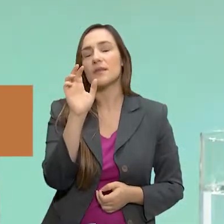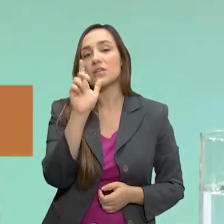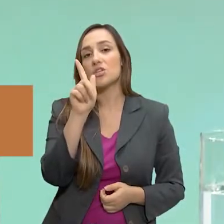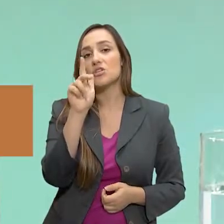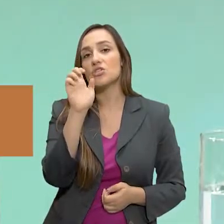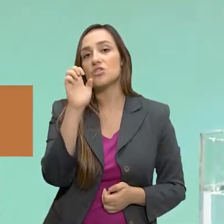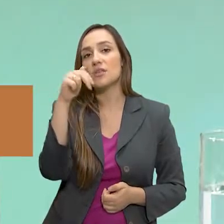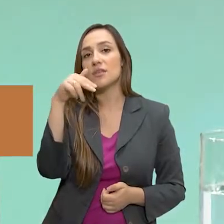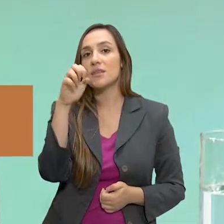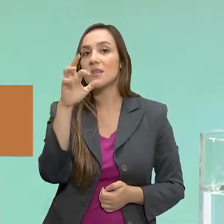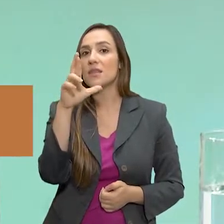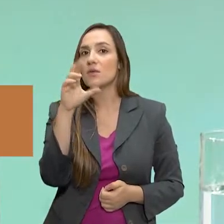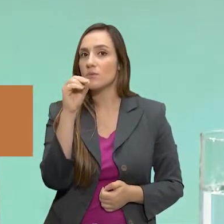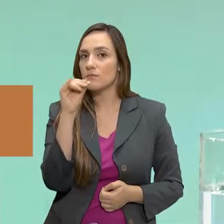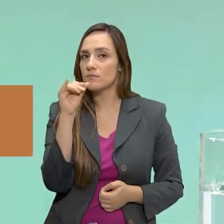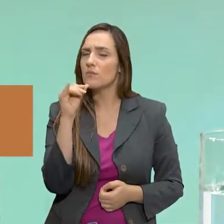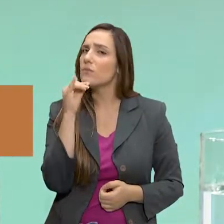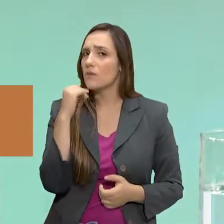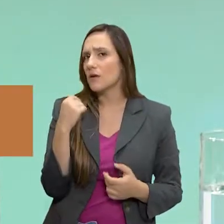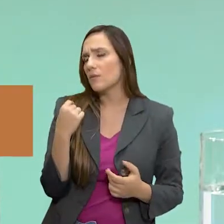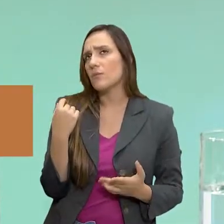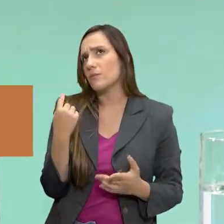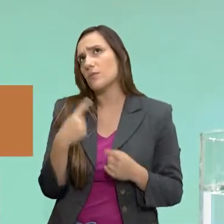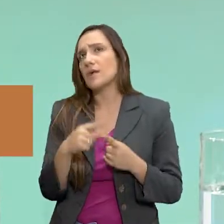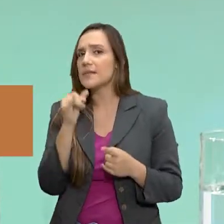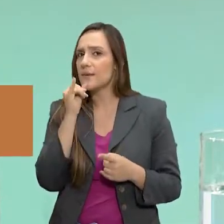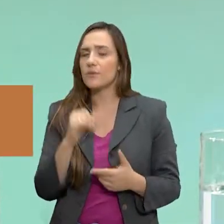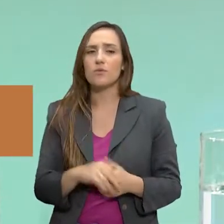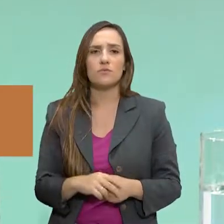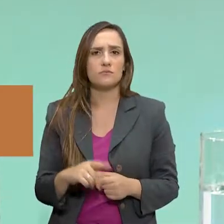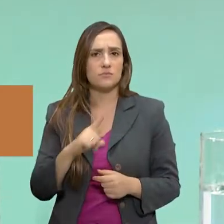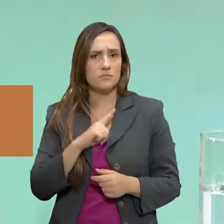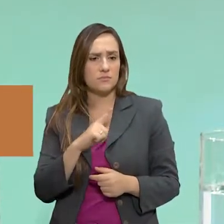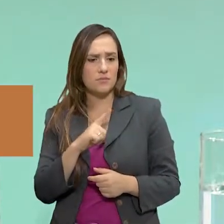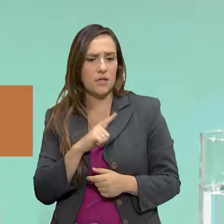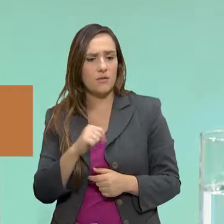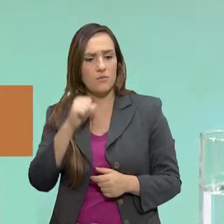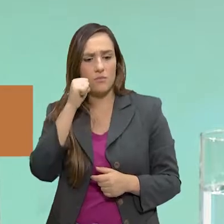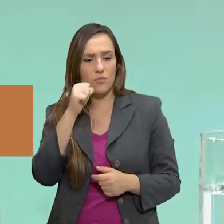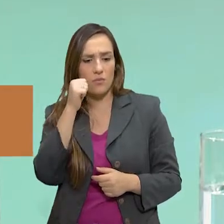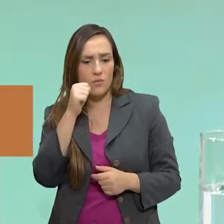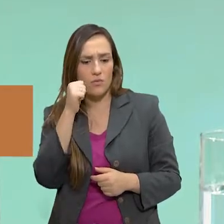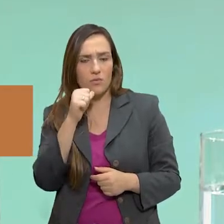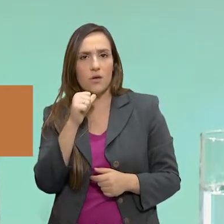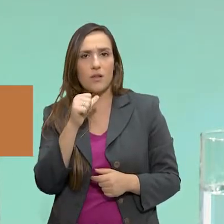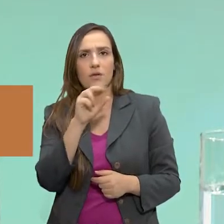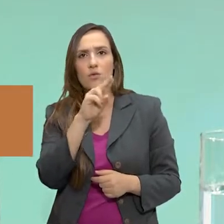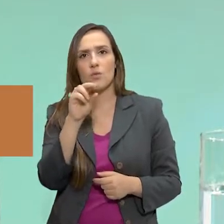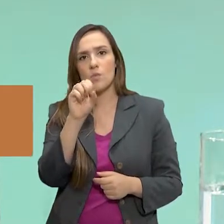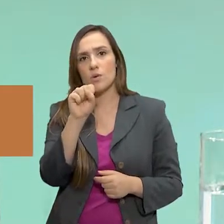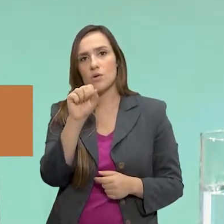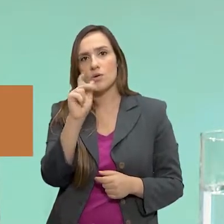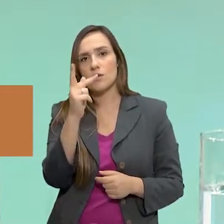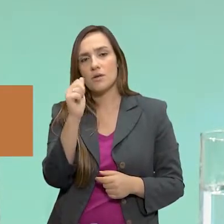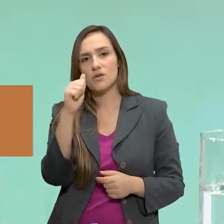Qual que é a nossa dúvida? Ela não atinge apenas mulheres pobres. Recentemente, nós tivemos uma influenciadora digital, a